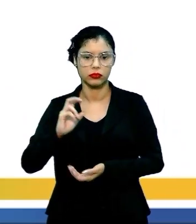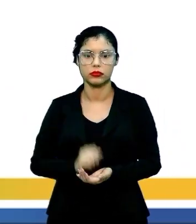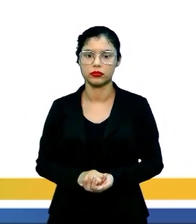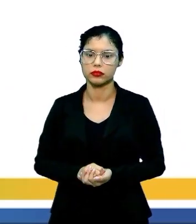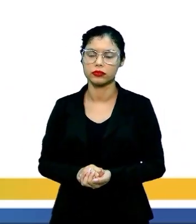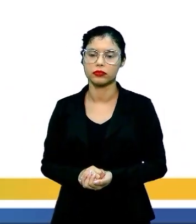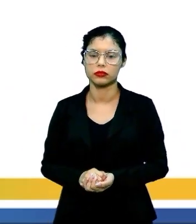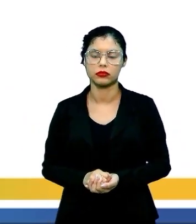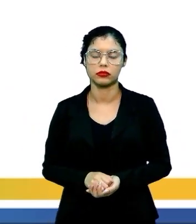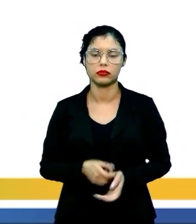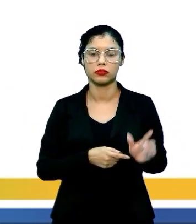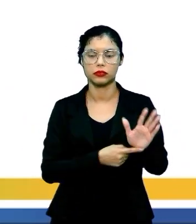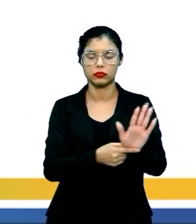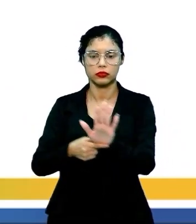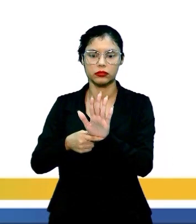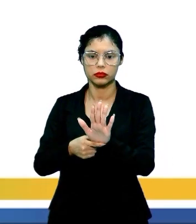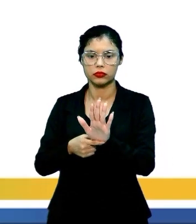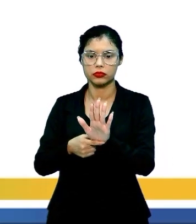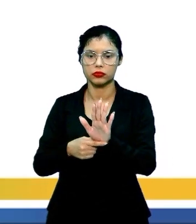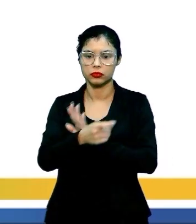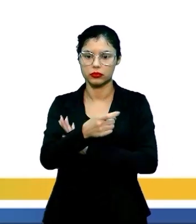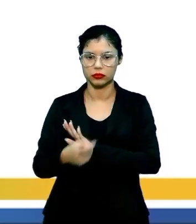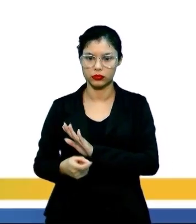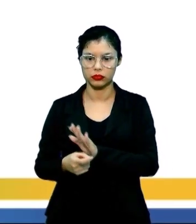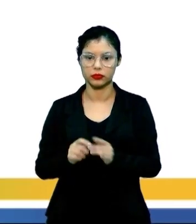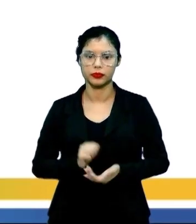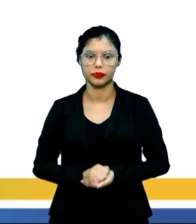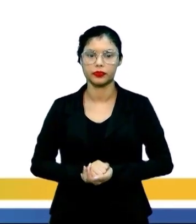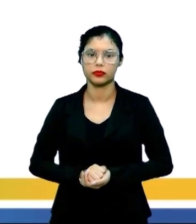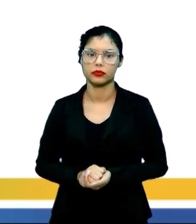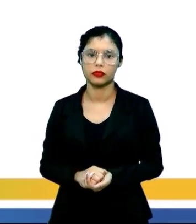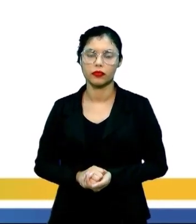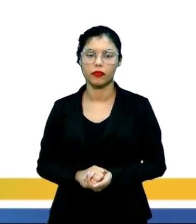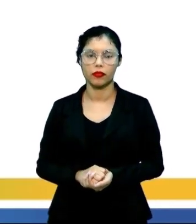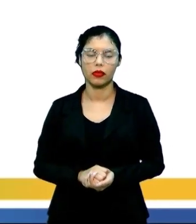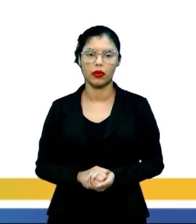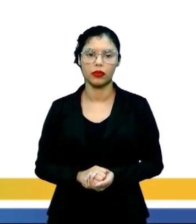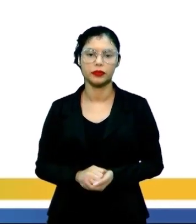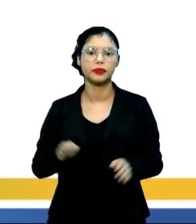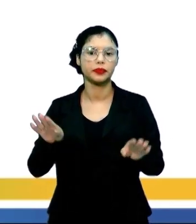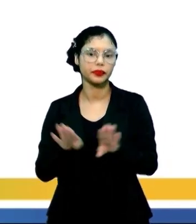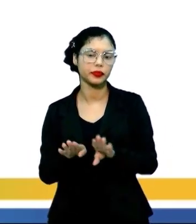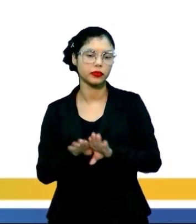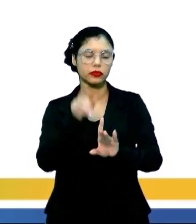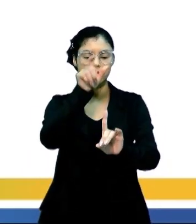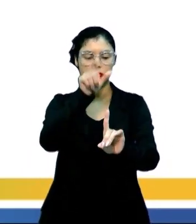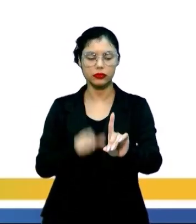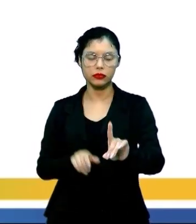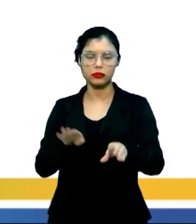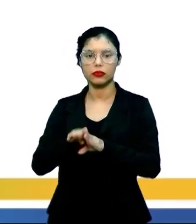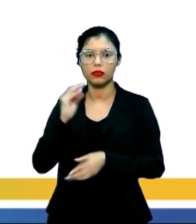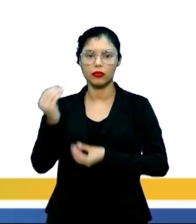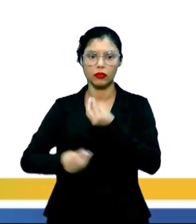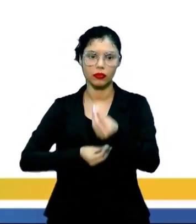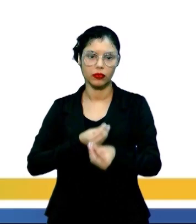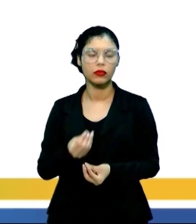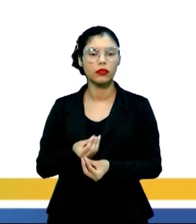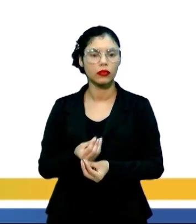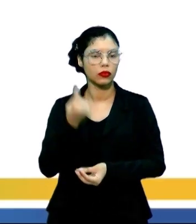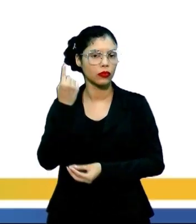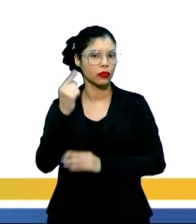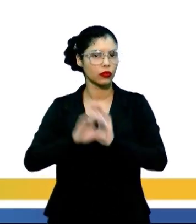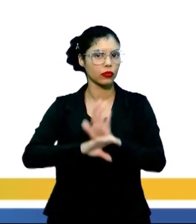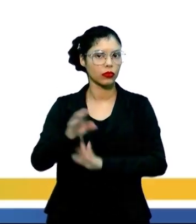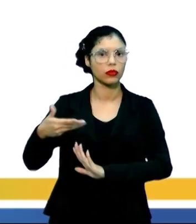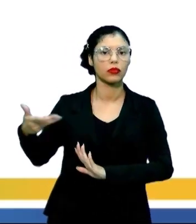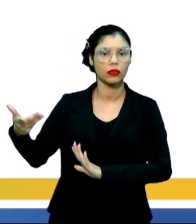quilômetros, representado aí pela letra X. Podemos também representar como um dos